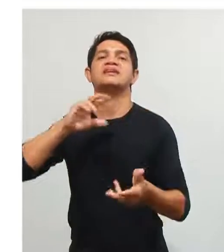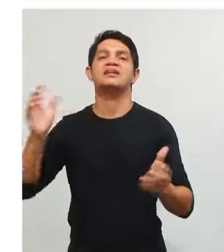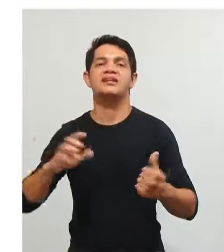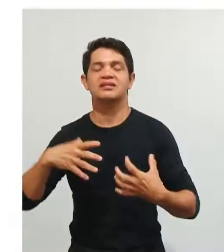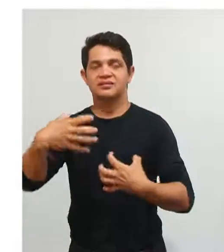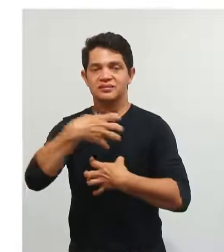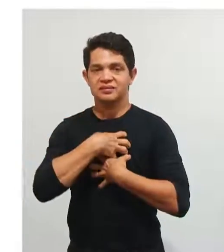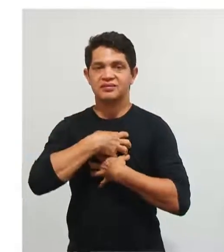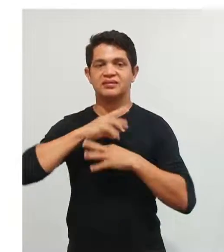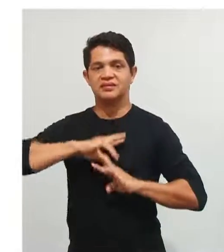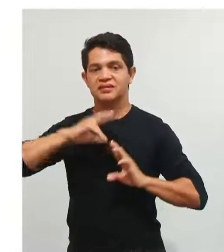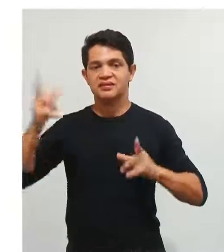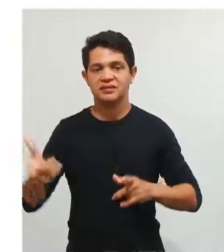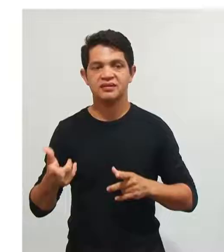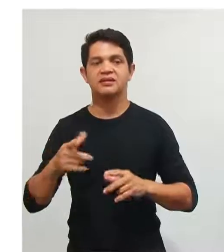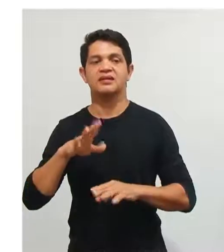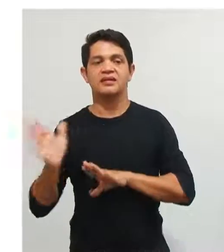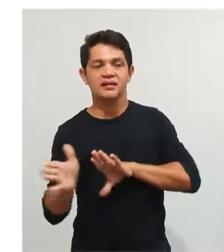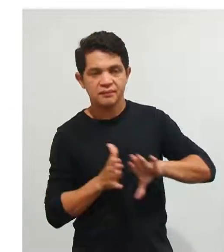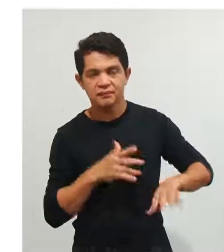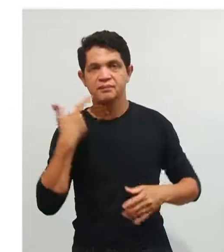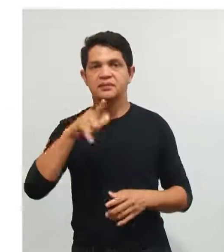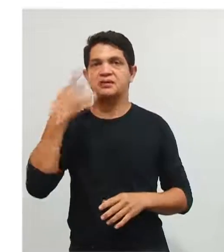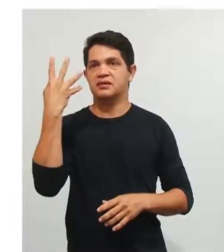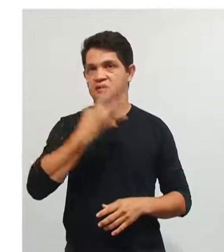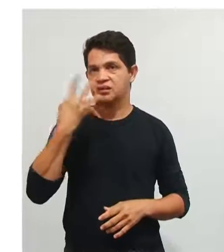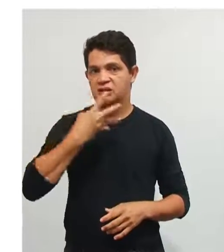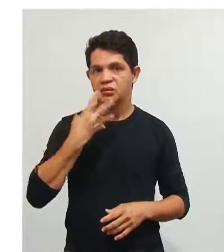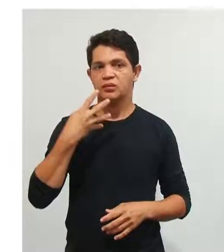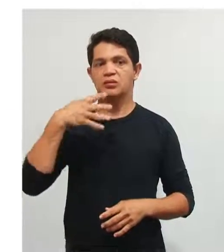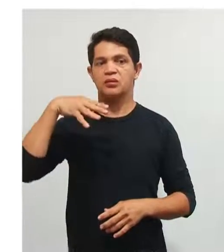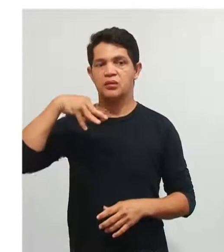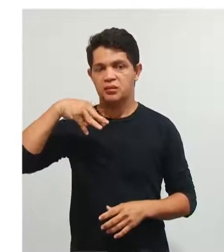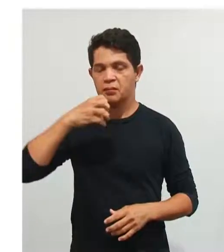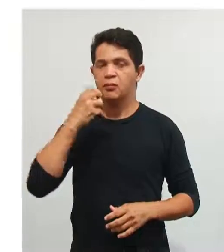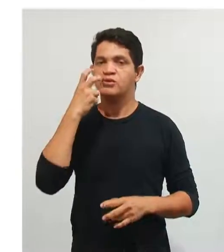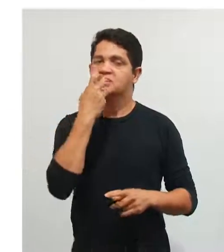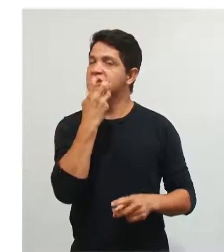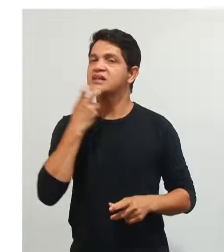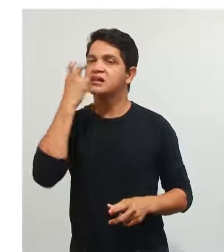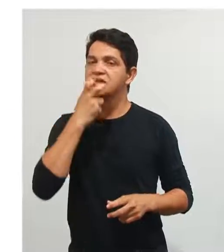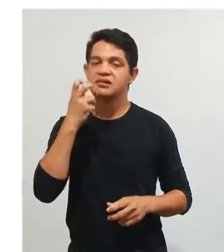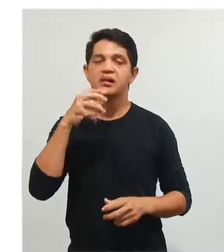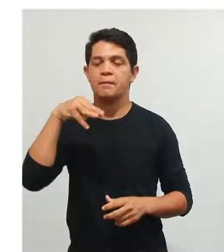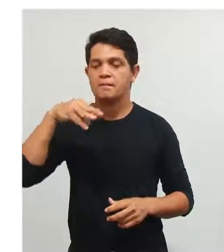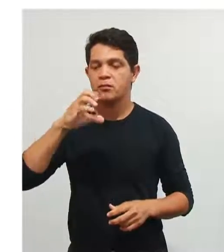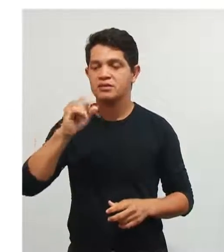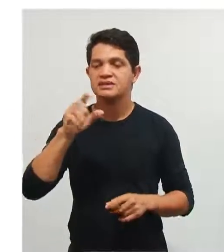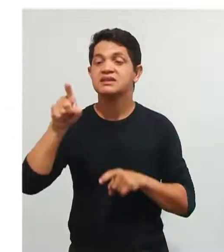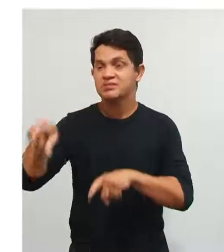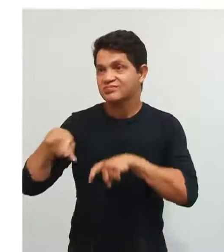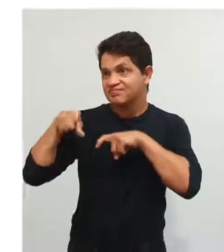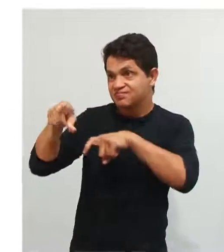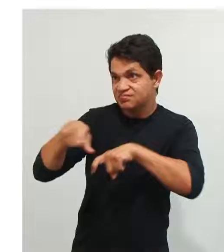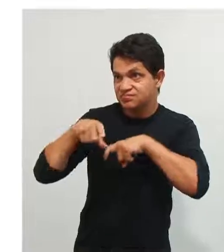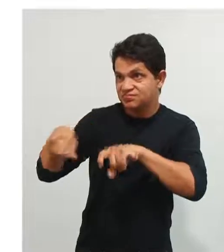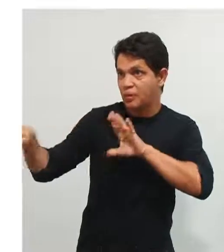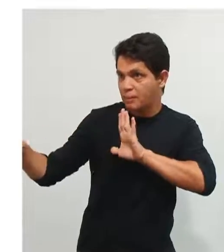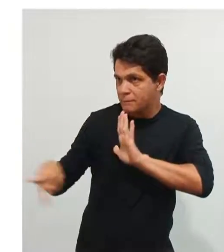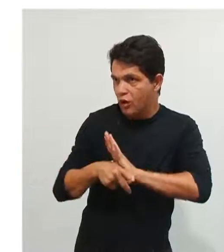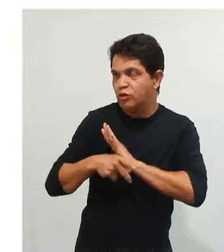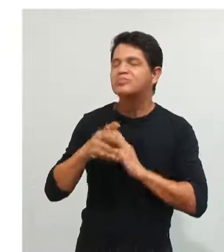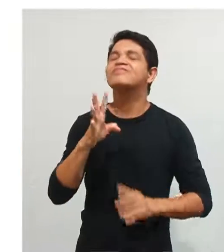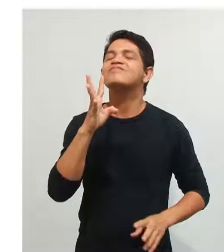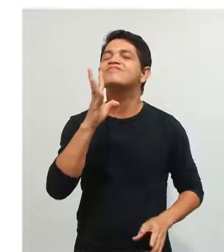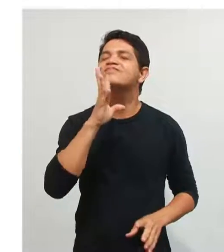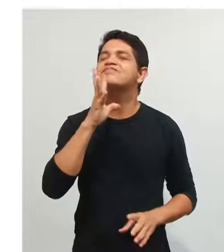instrumento. Vamos então para a música sertaneja. É um gênero musical muito